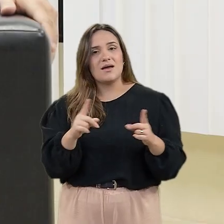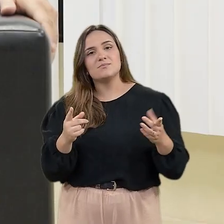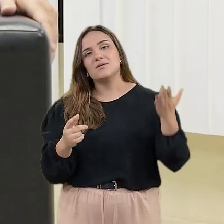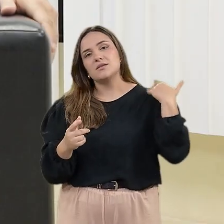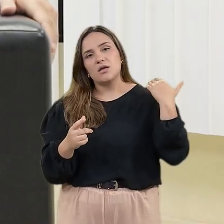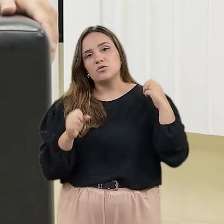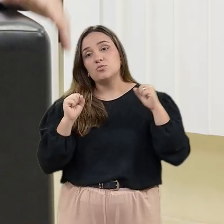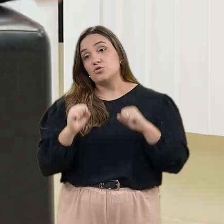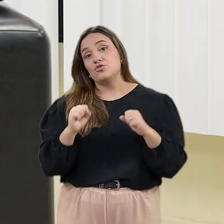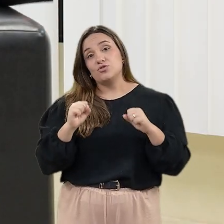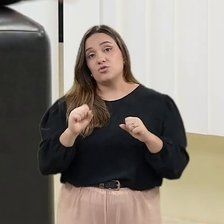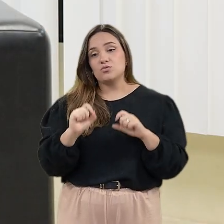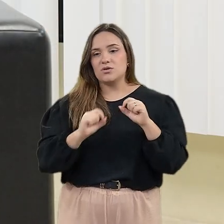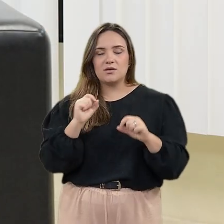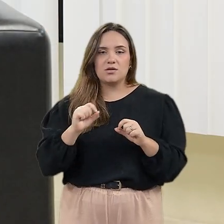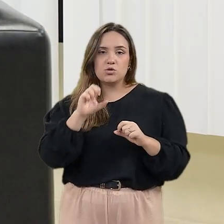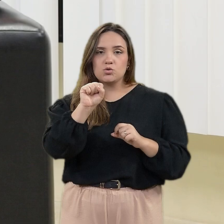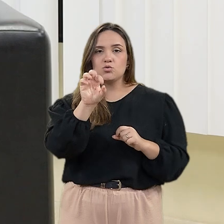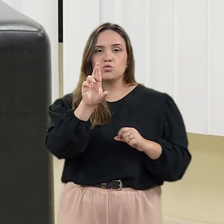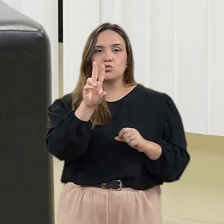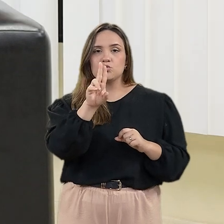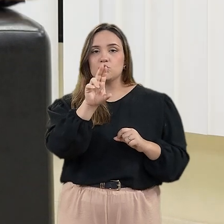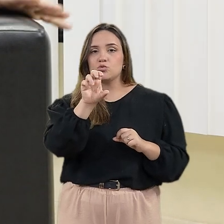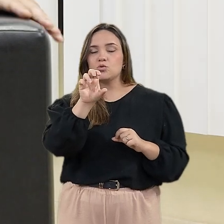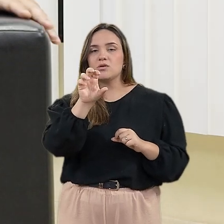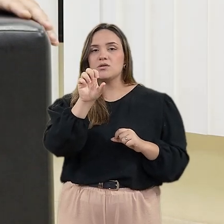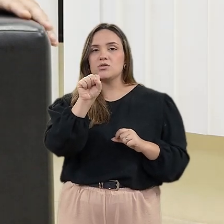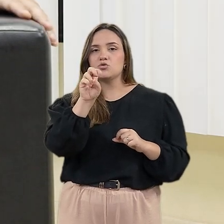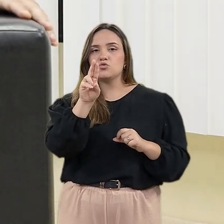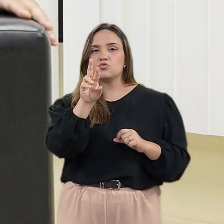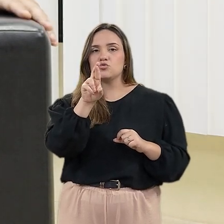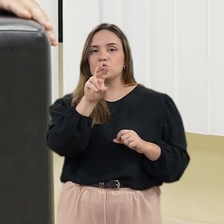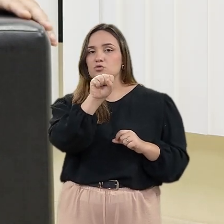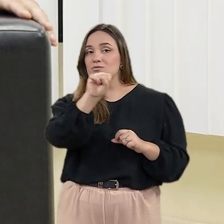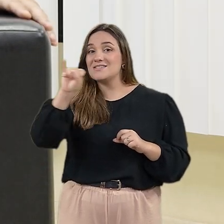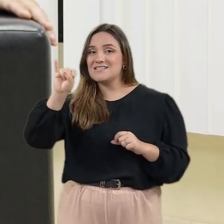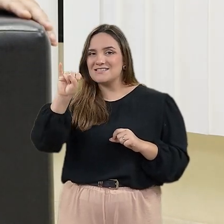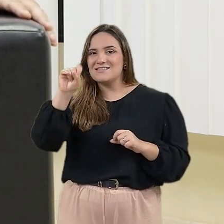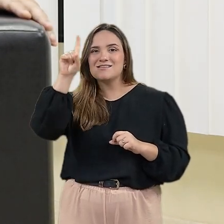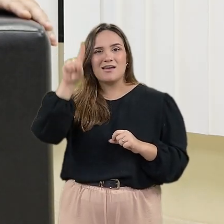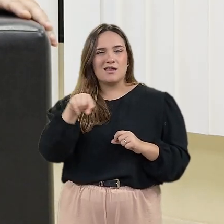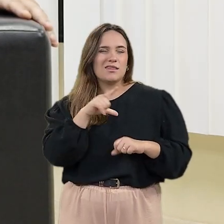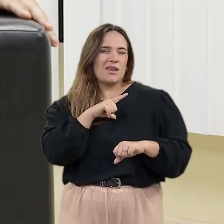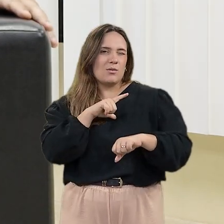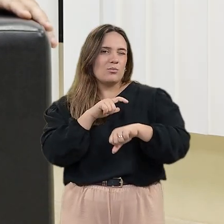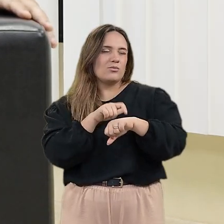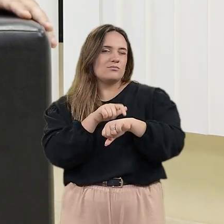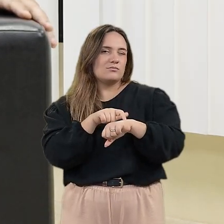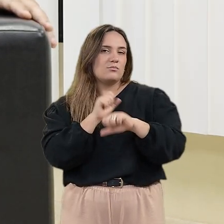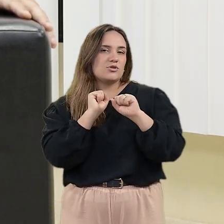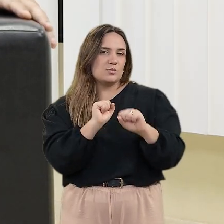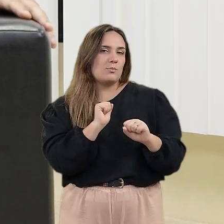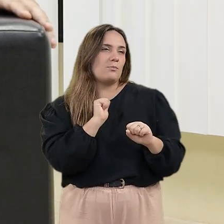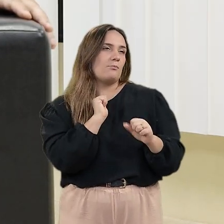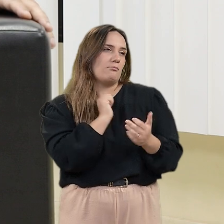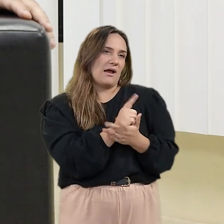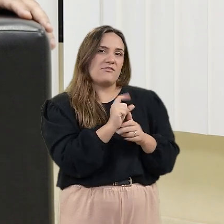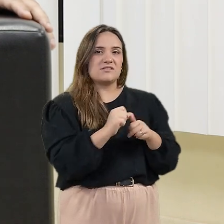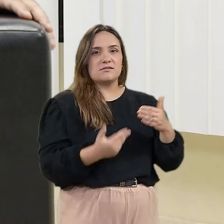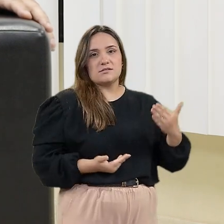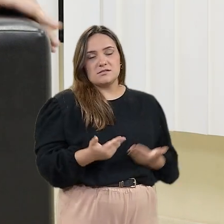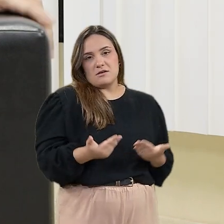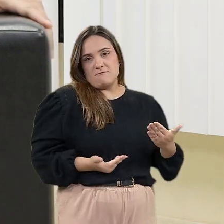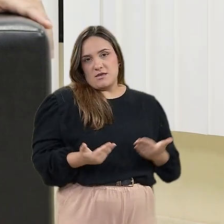essa pena permitia, por exemplo, uma suspensão condicional do processo, enfim. E hoje isso já se altera em relação a essa pena,